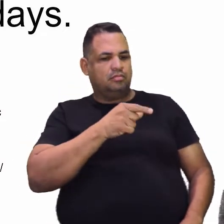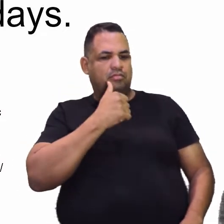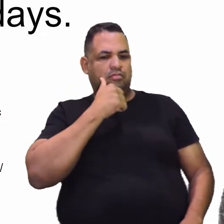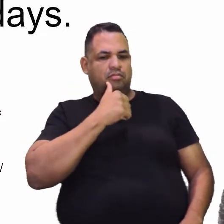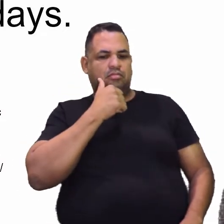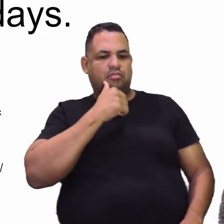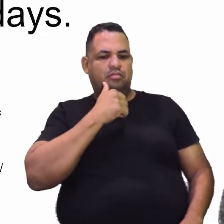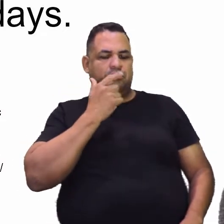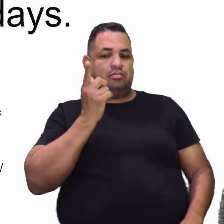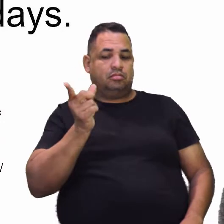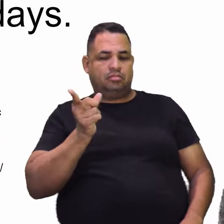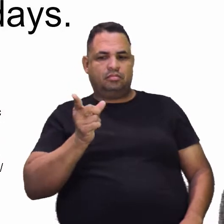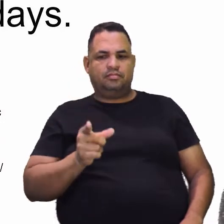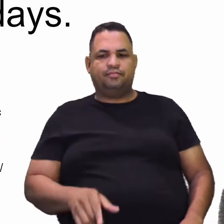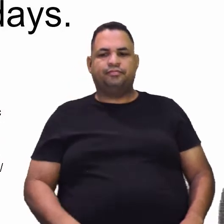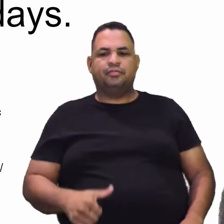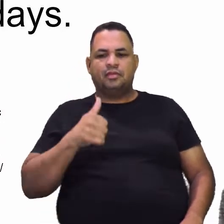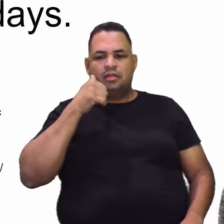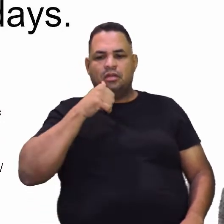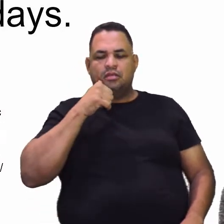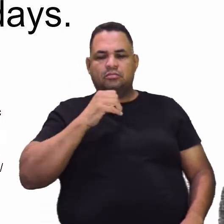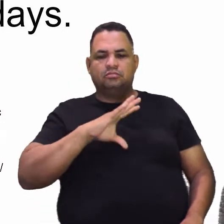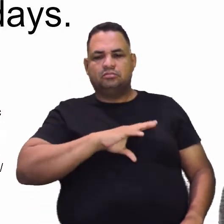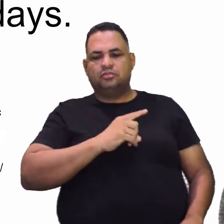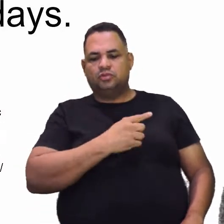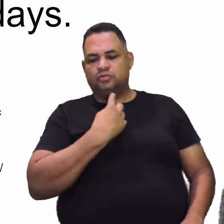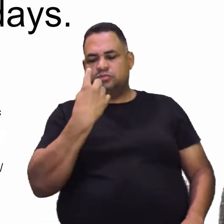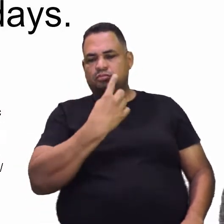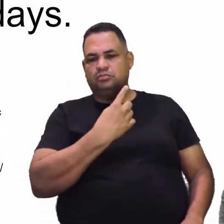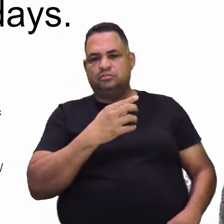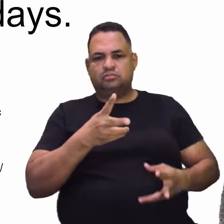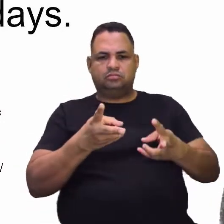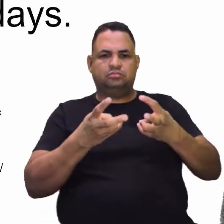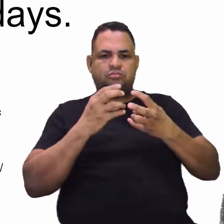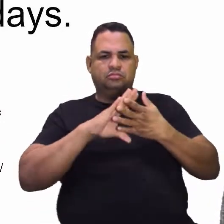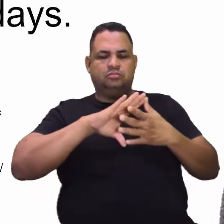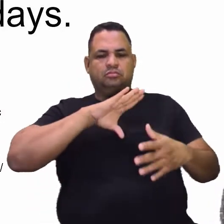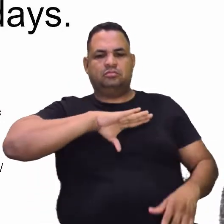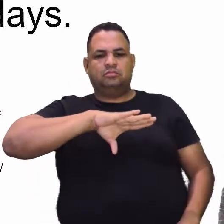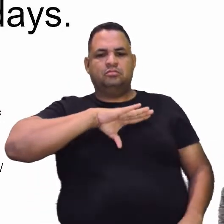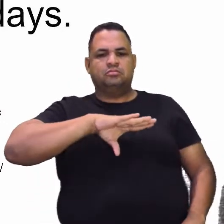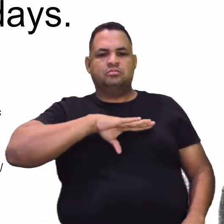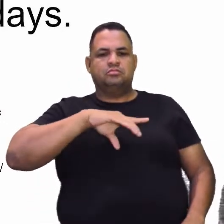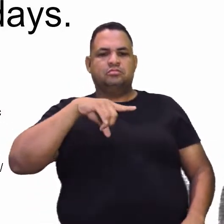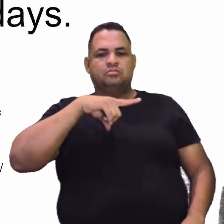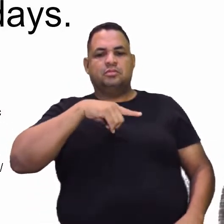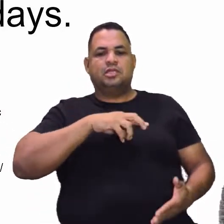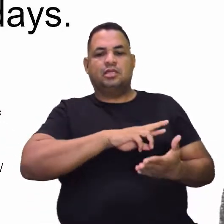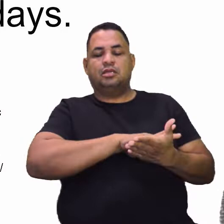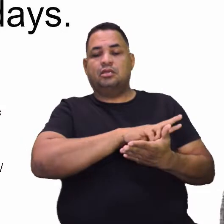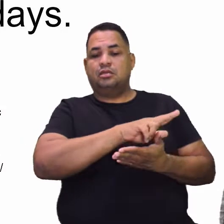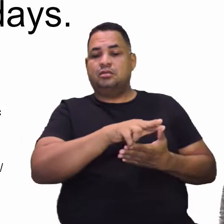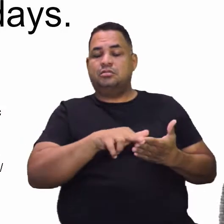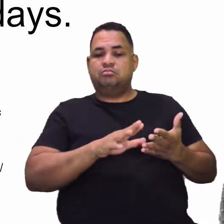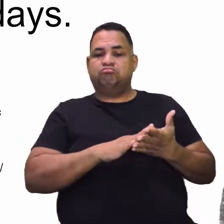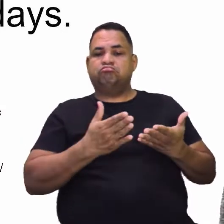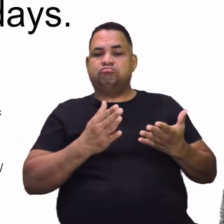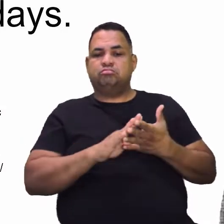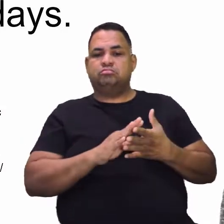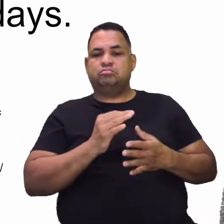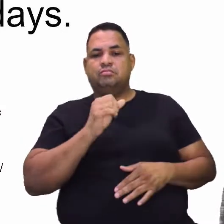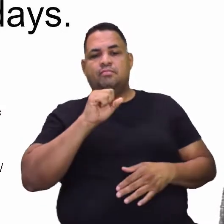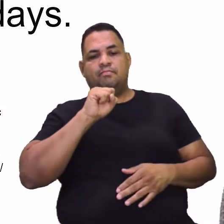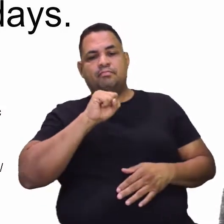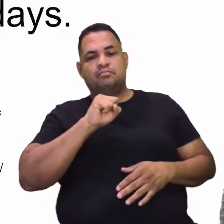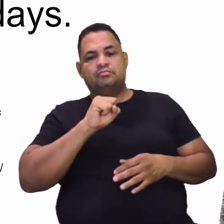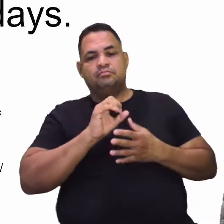você, ela ama você, nós amamos você. Então, perceba que no português há variações de singular e